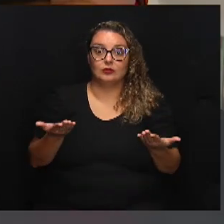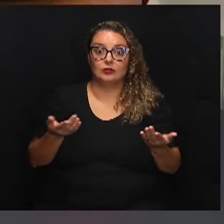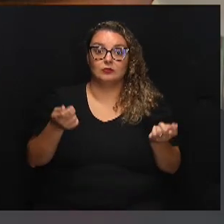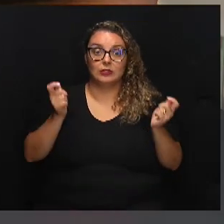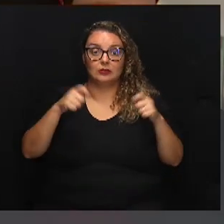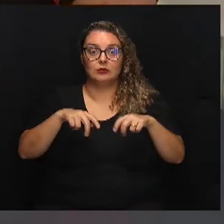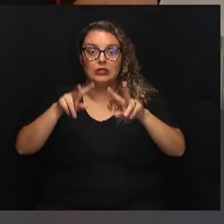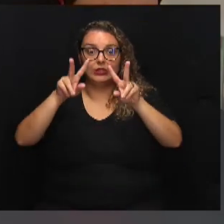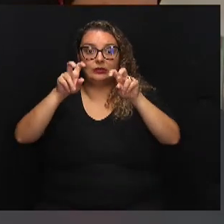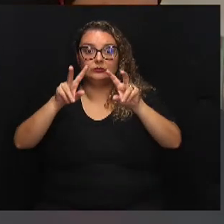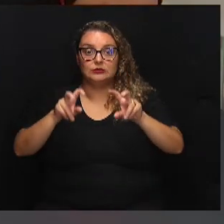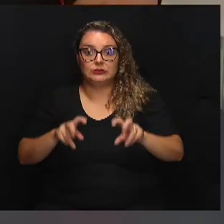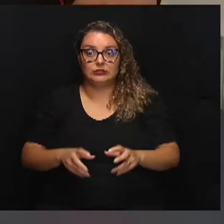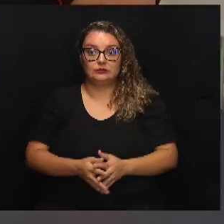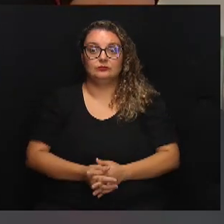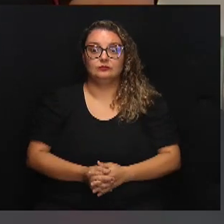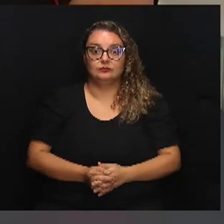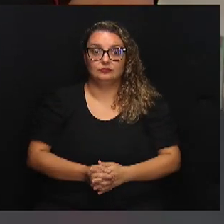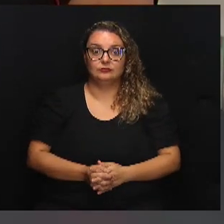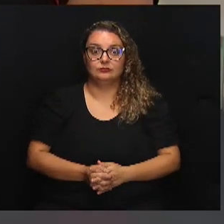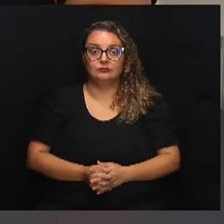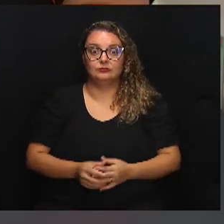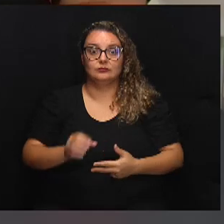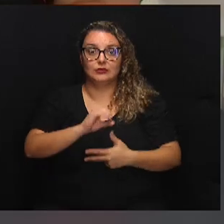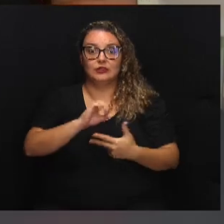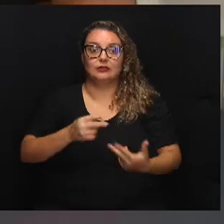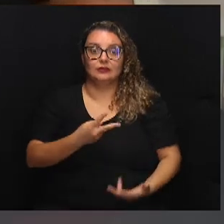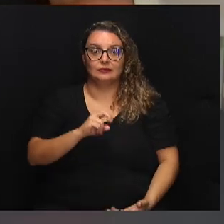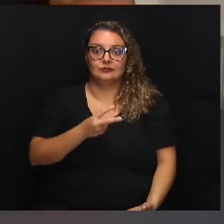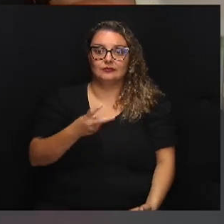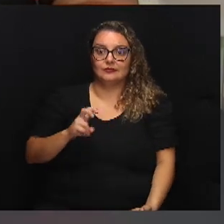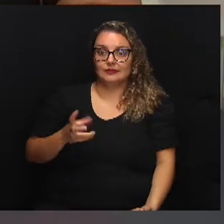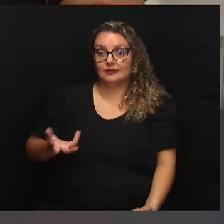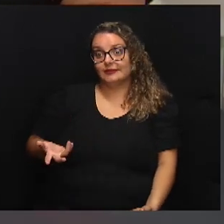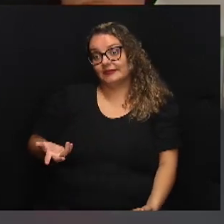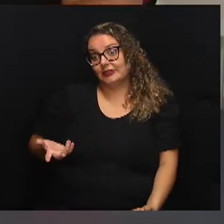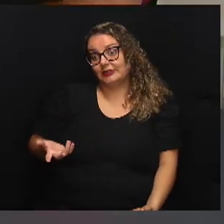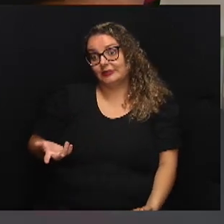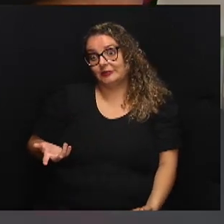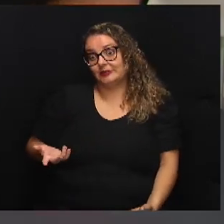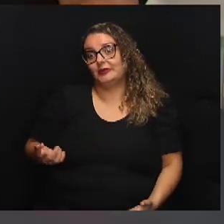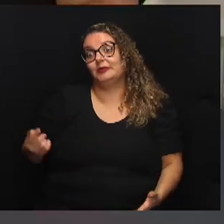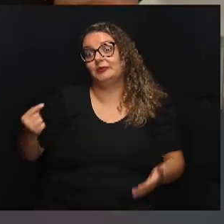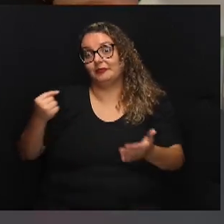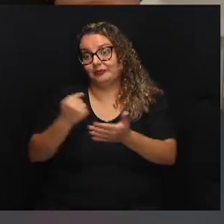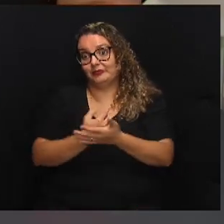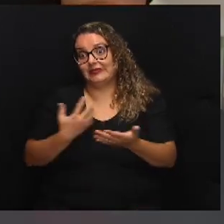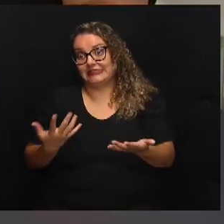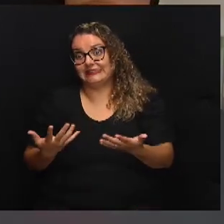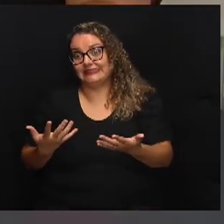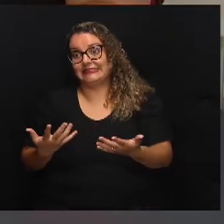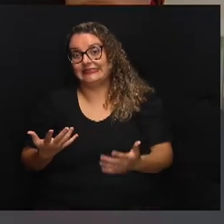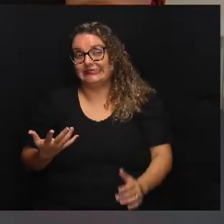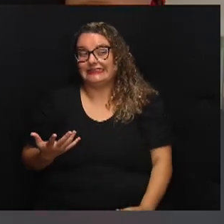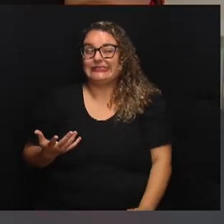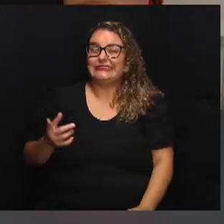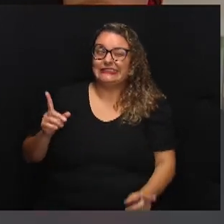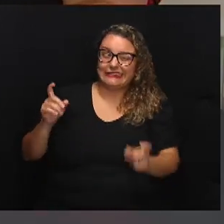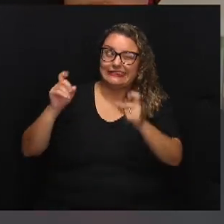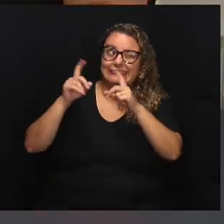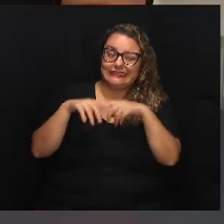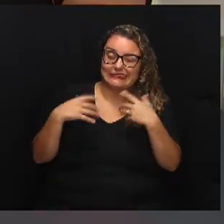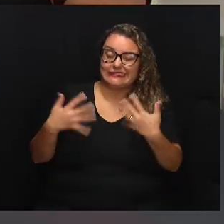possíveis temas para o Enem 2025? Já adianto que é uma pergunta bastante ingrata, né? É muito